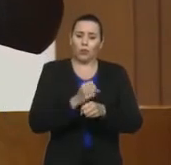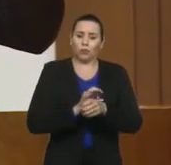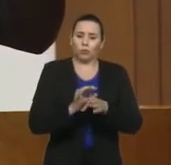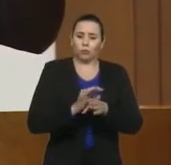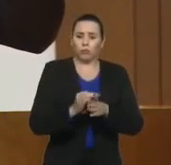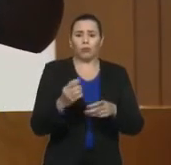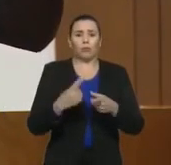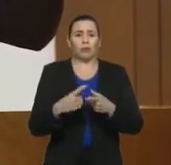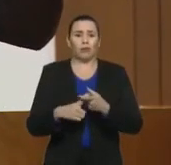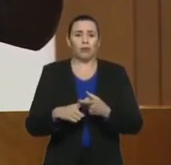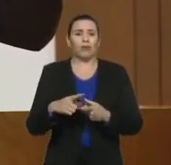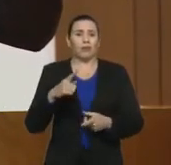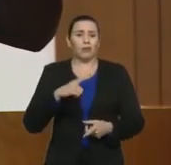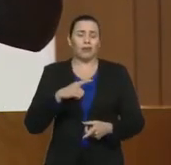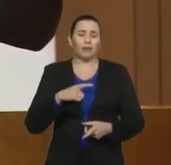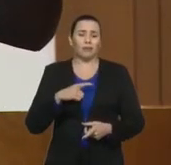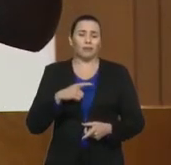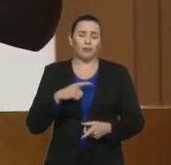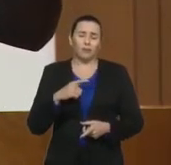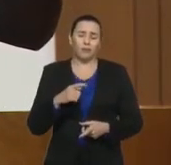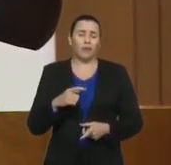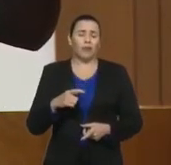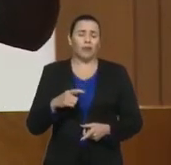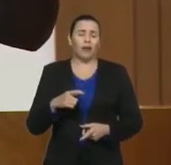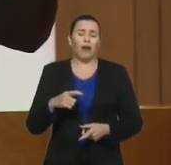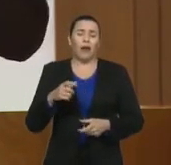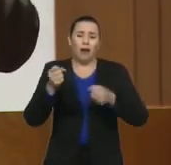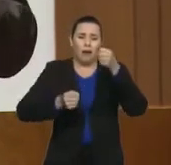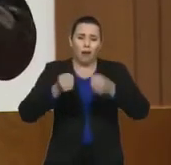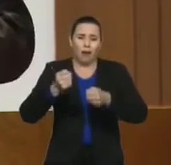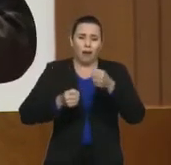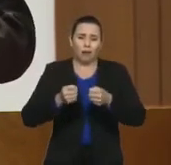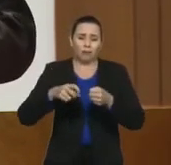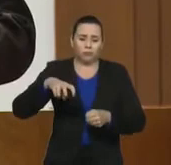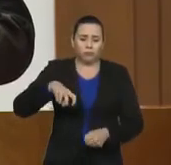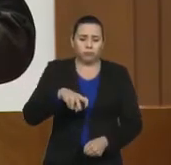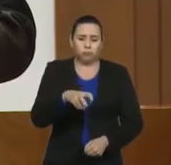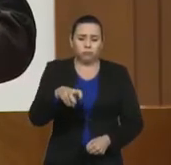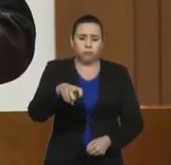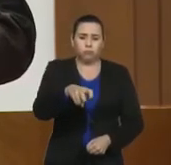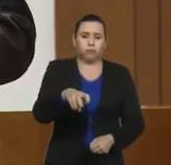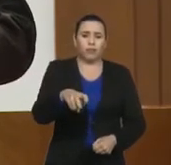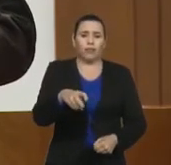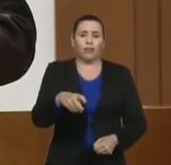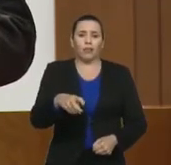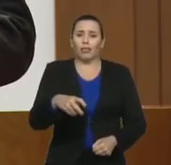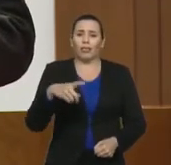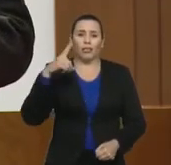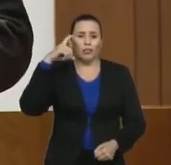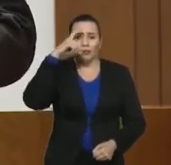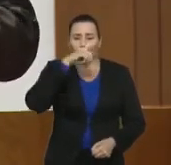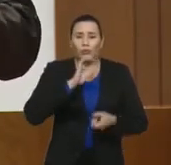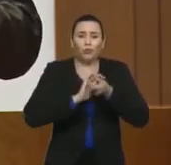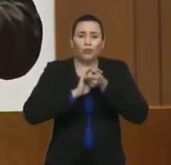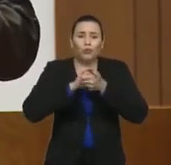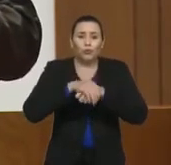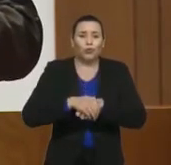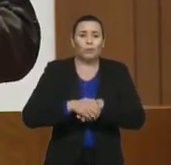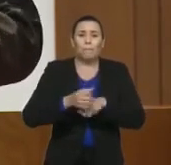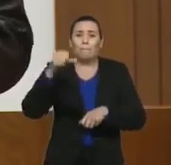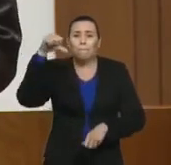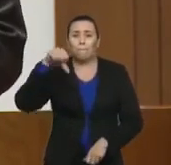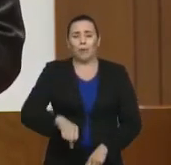pneus estourados, rodando, está entendendo? À noite, o pessoal já fica com receio de andar na estrada, porque são verdadeiros aqueles